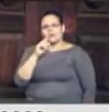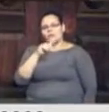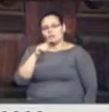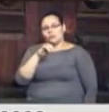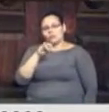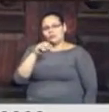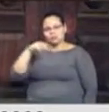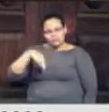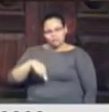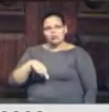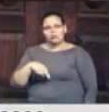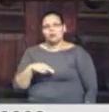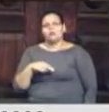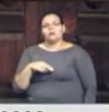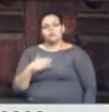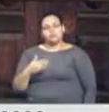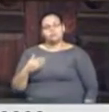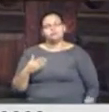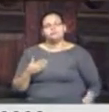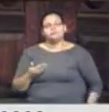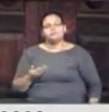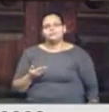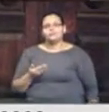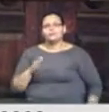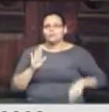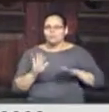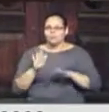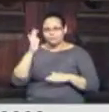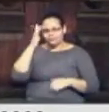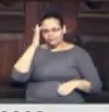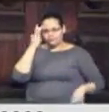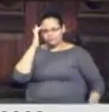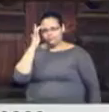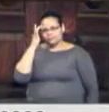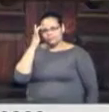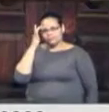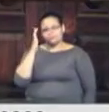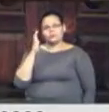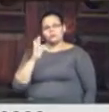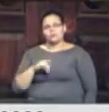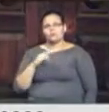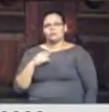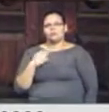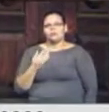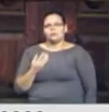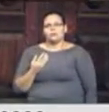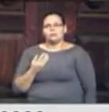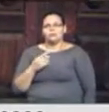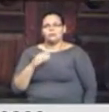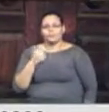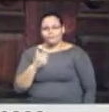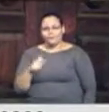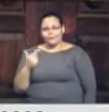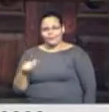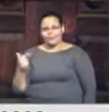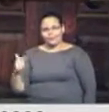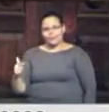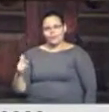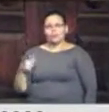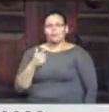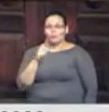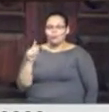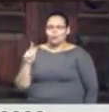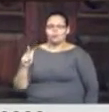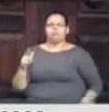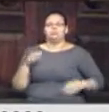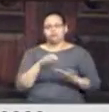demagogia. É bem que se diga isso, claramente. Mas eu acho que há gordura para ser cortada. E mais ainda em outros